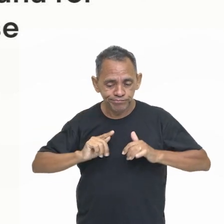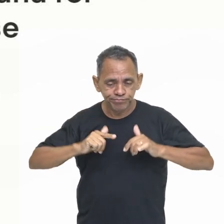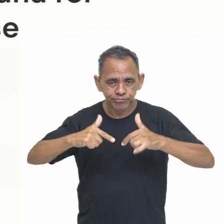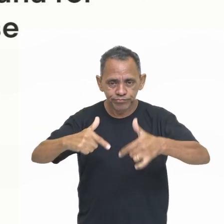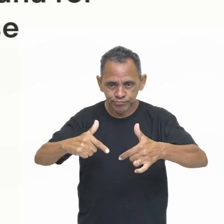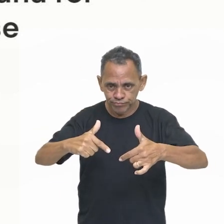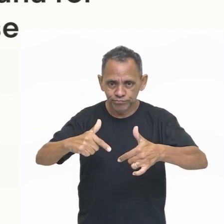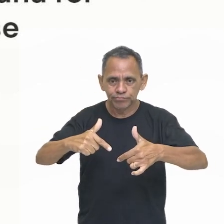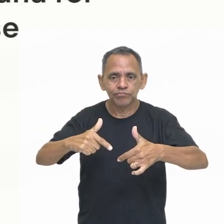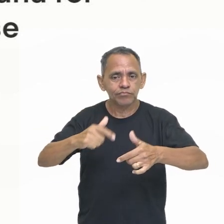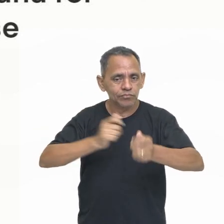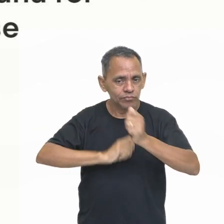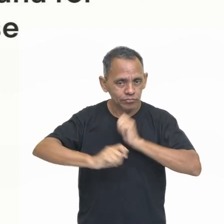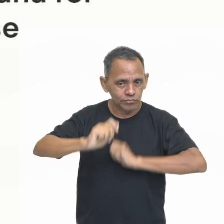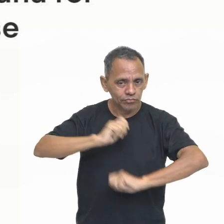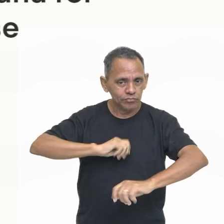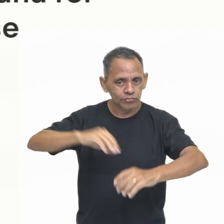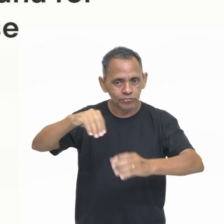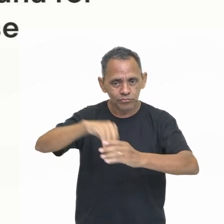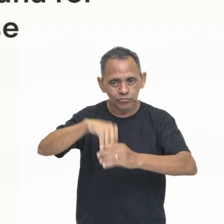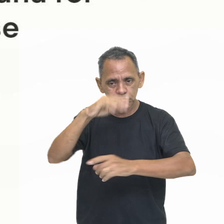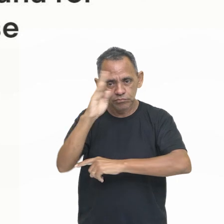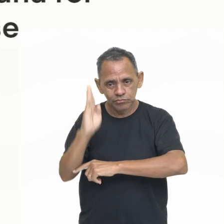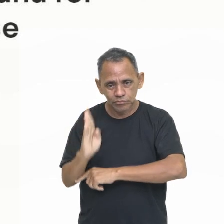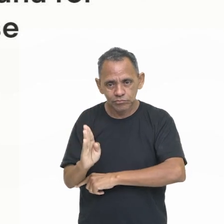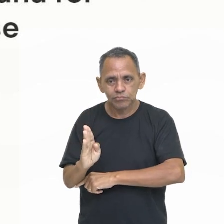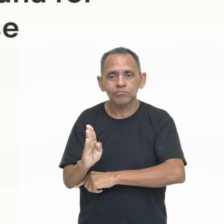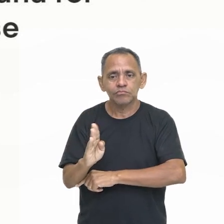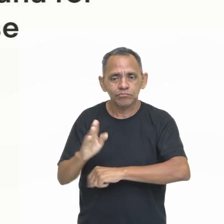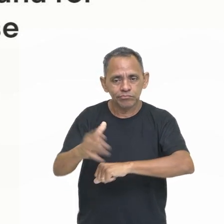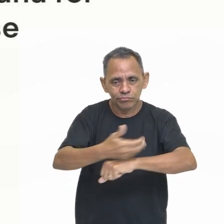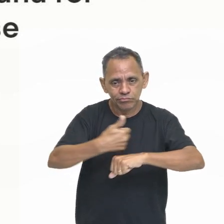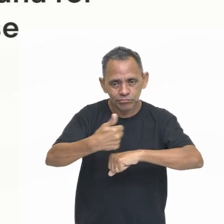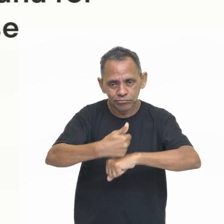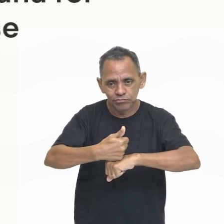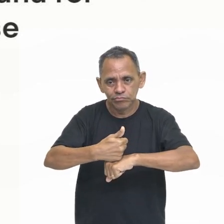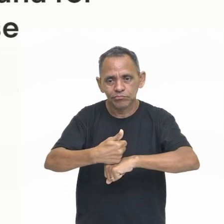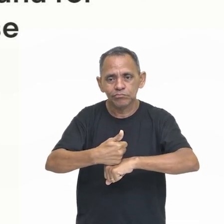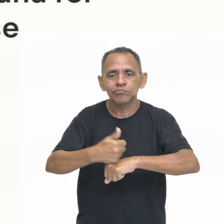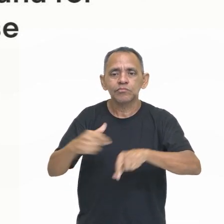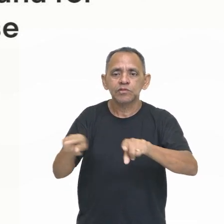atividade econômica de quem? Do Brasil colônia.